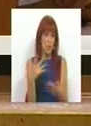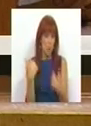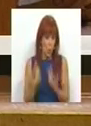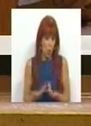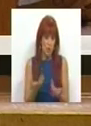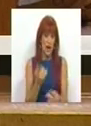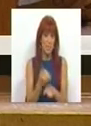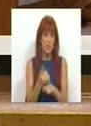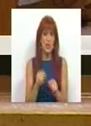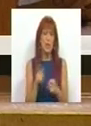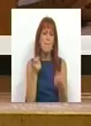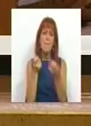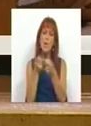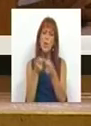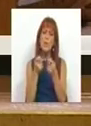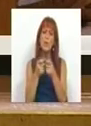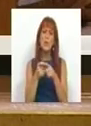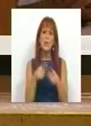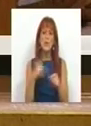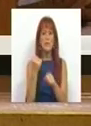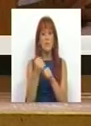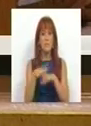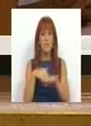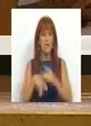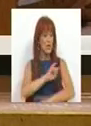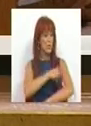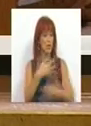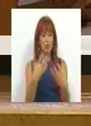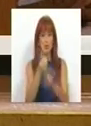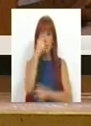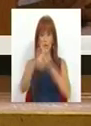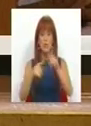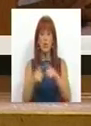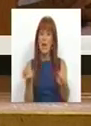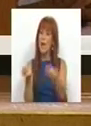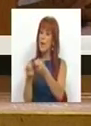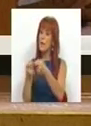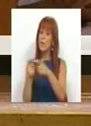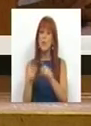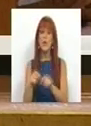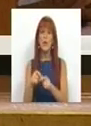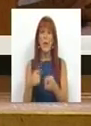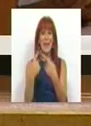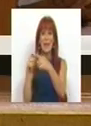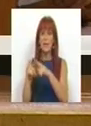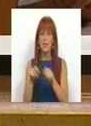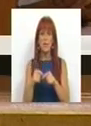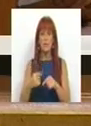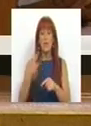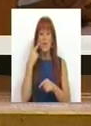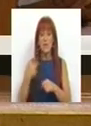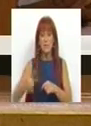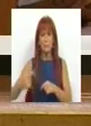ainda hoje a proximidade do exercício do poder com os cidadãos, a proximidade com as vivências